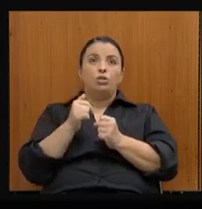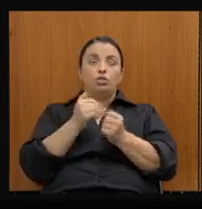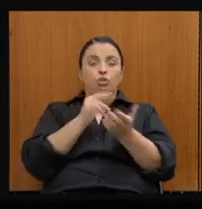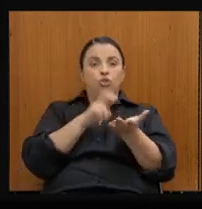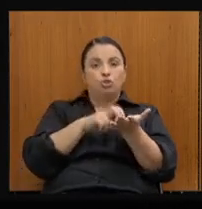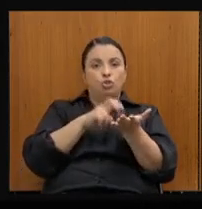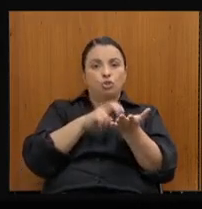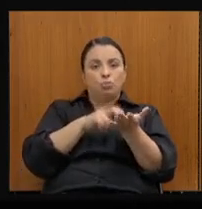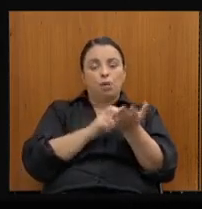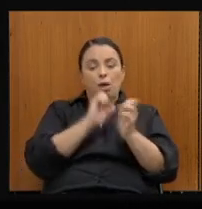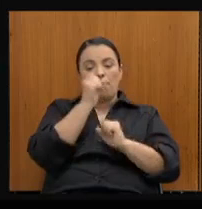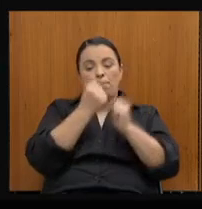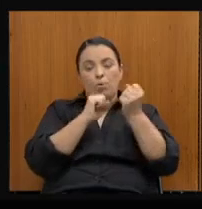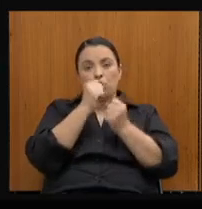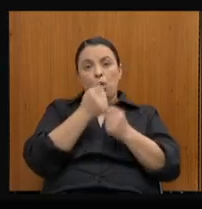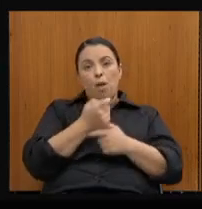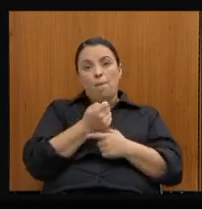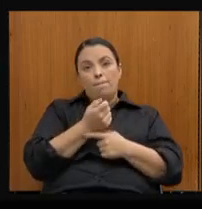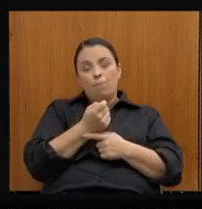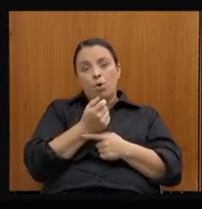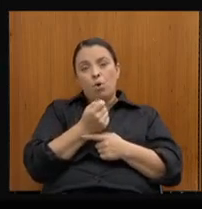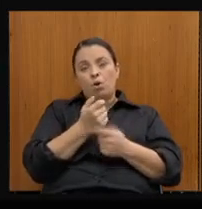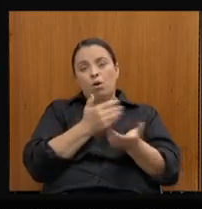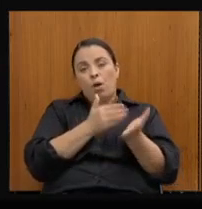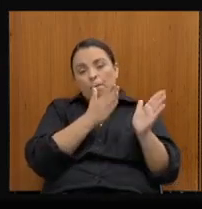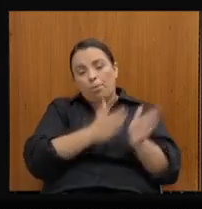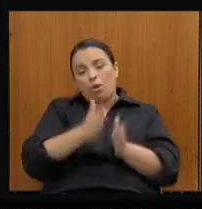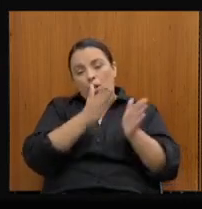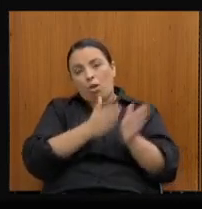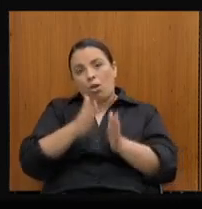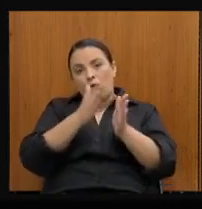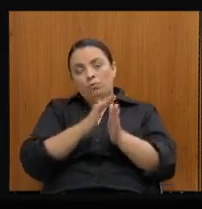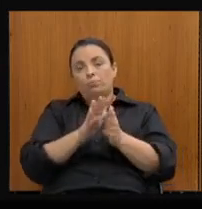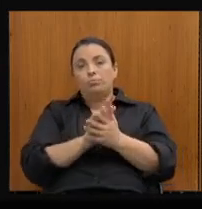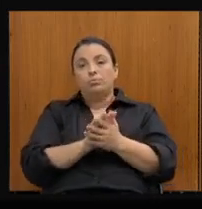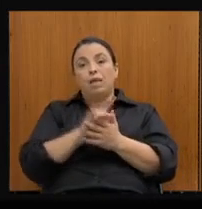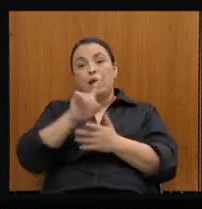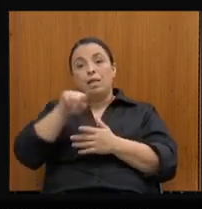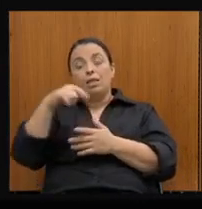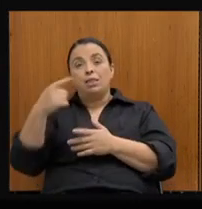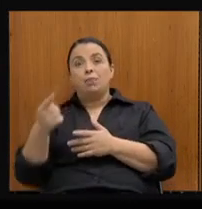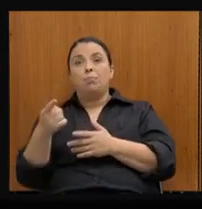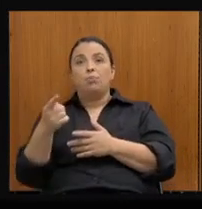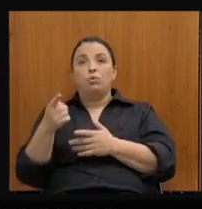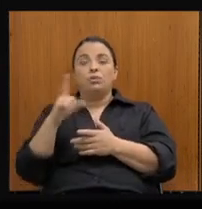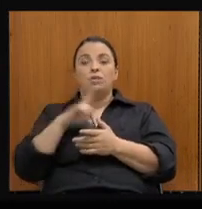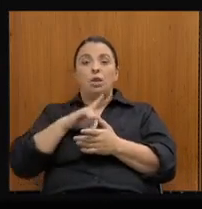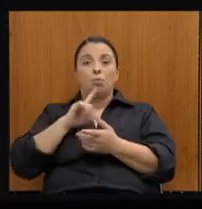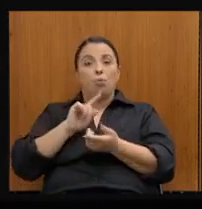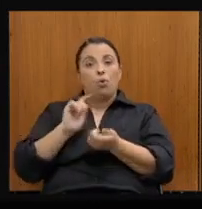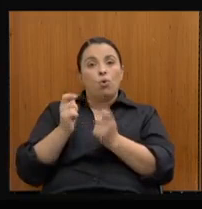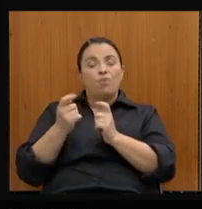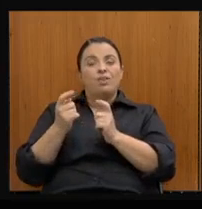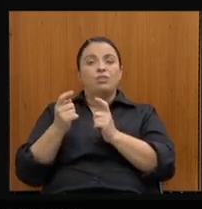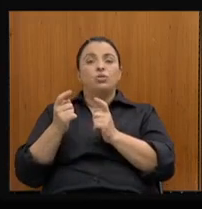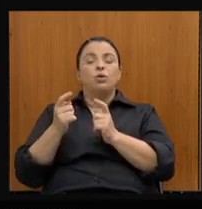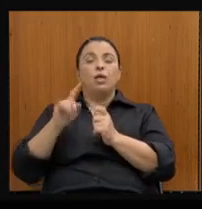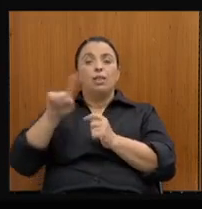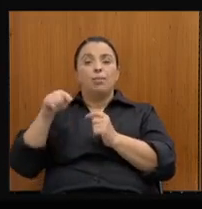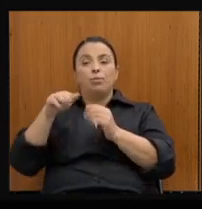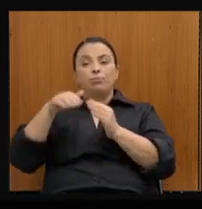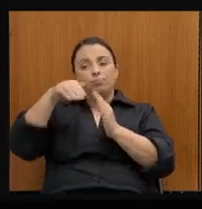dia pouco chega num pico que alimentado pelo próprio inversor pela regulação na CEMIG e depois da creche